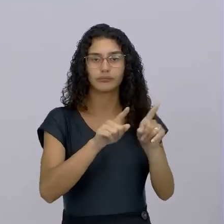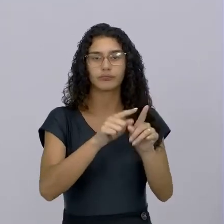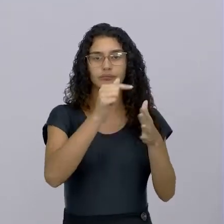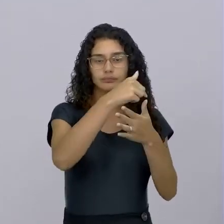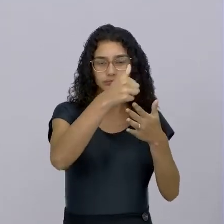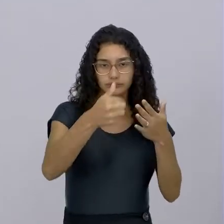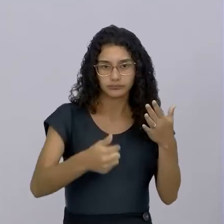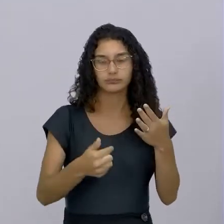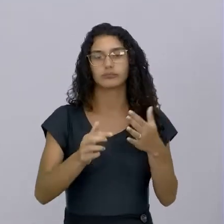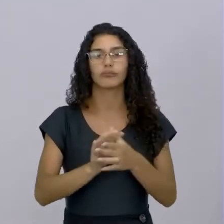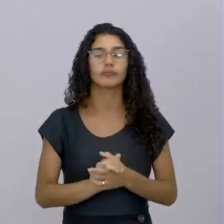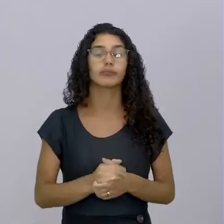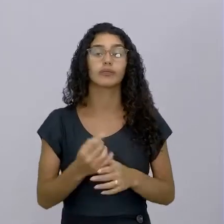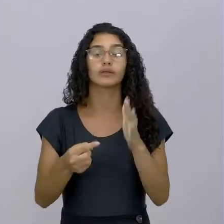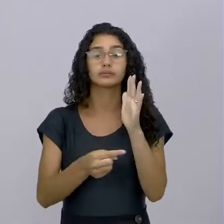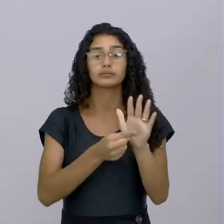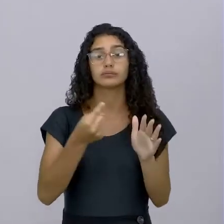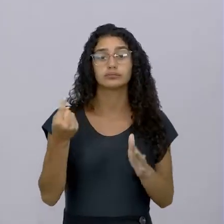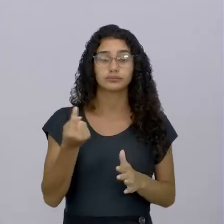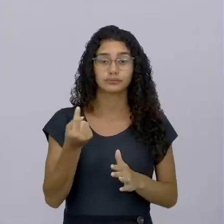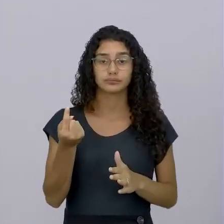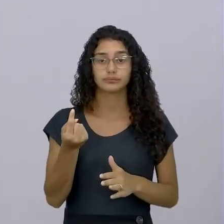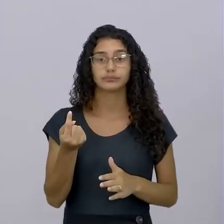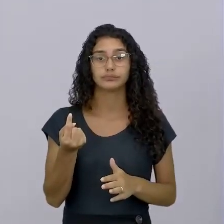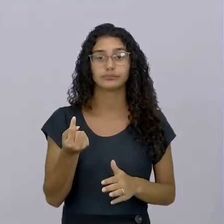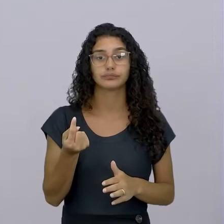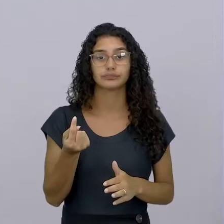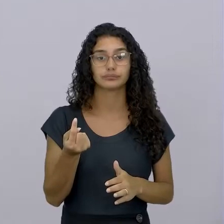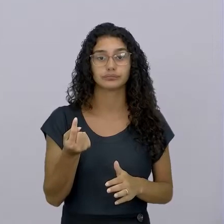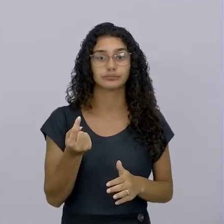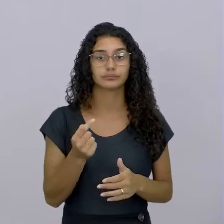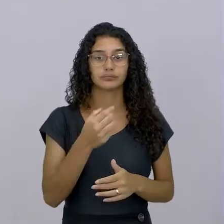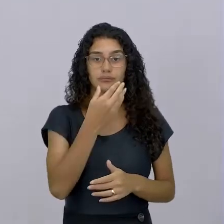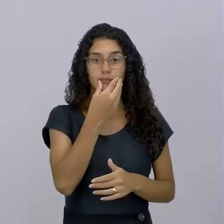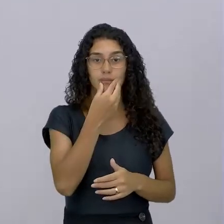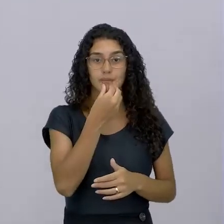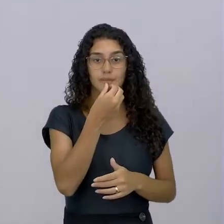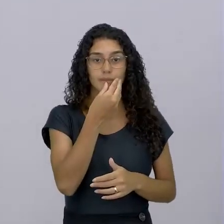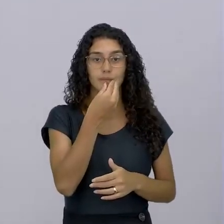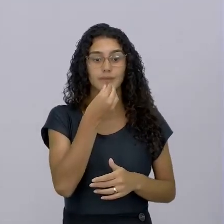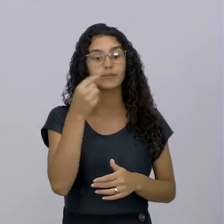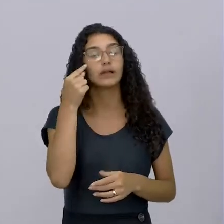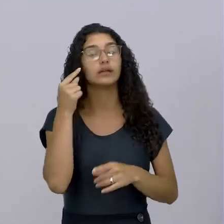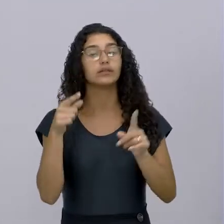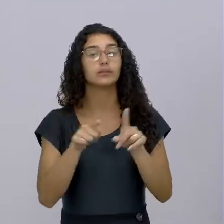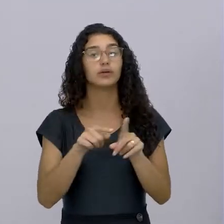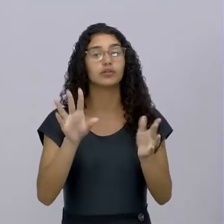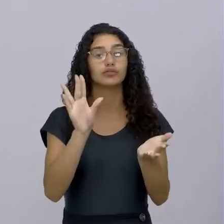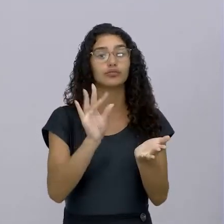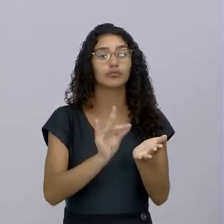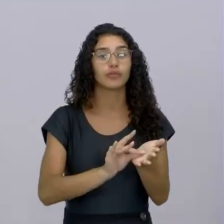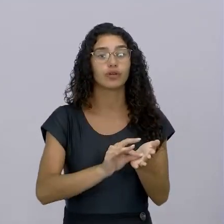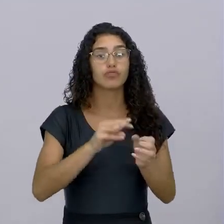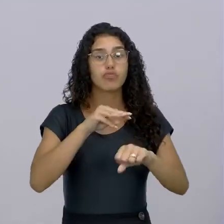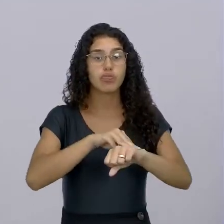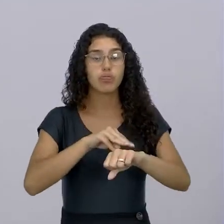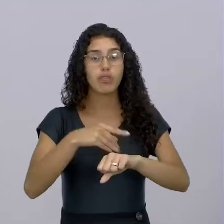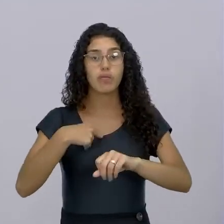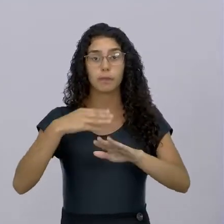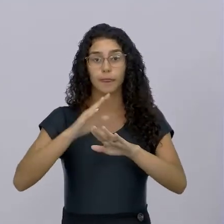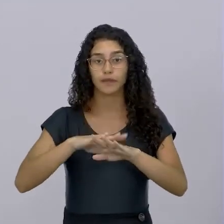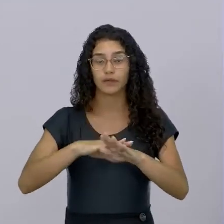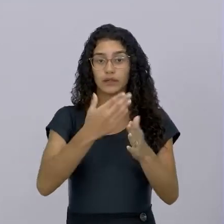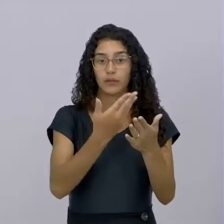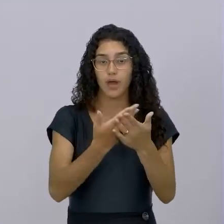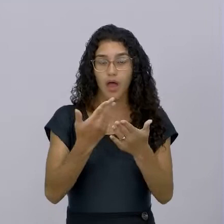etc, etc. Então, a primeira coisa, né? Ainda pensando também no fato de que no momento que estou fazendo